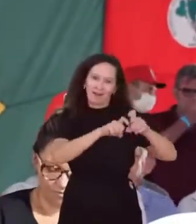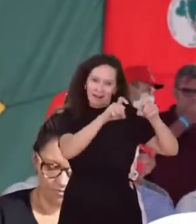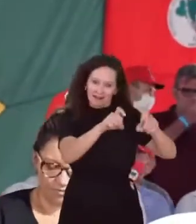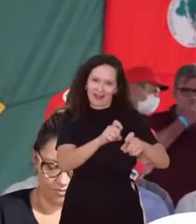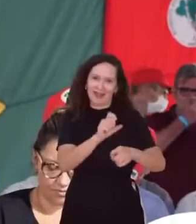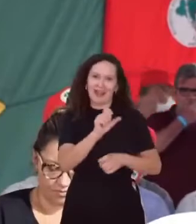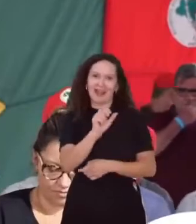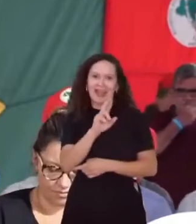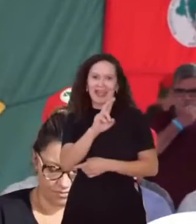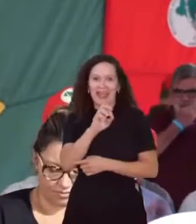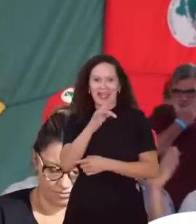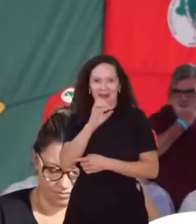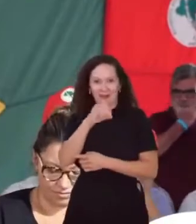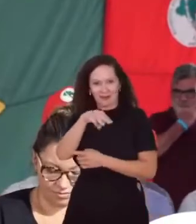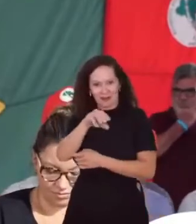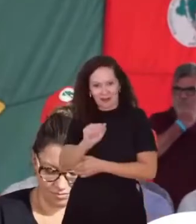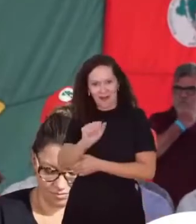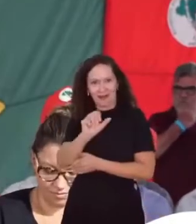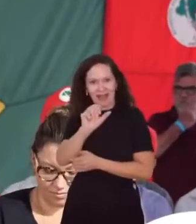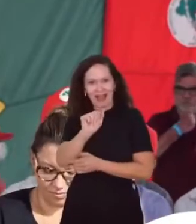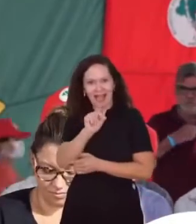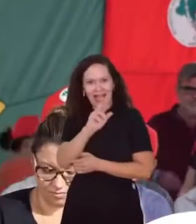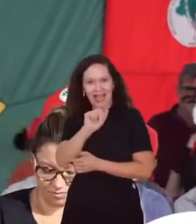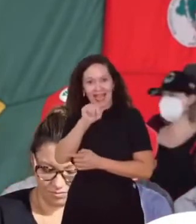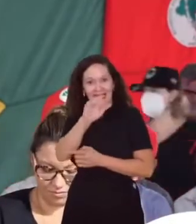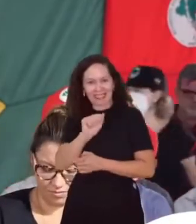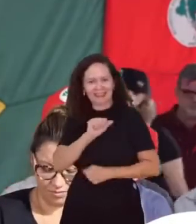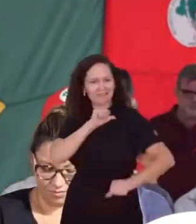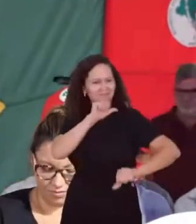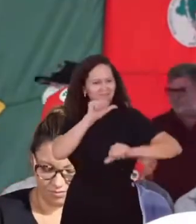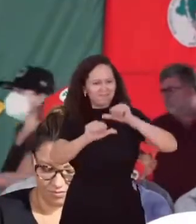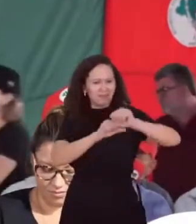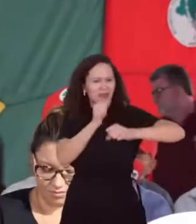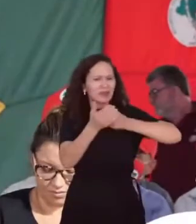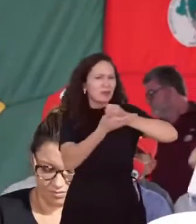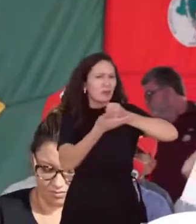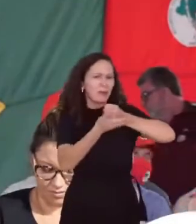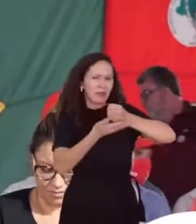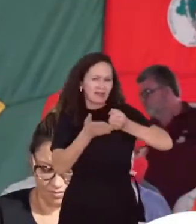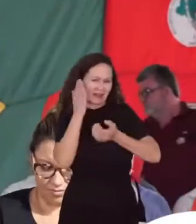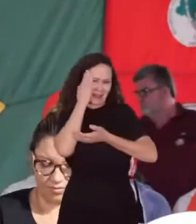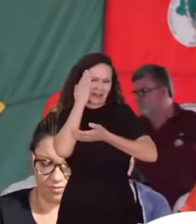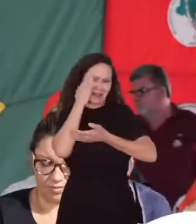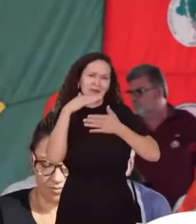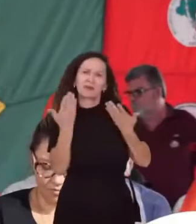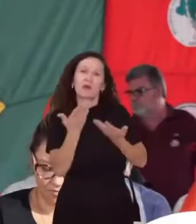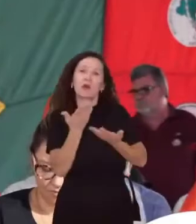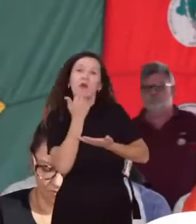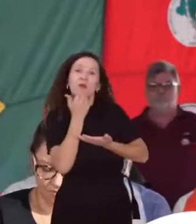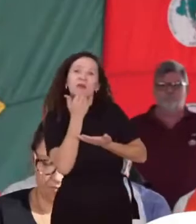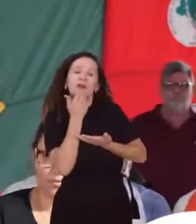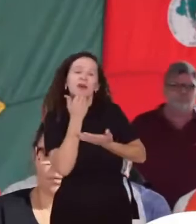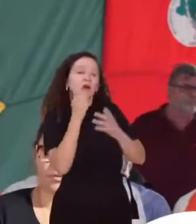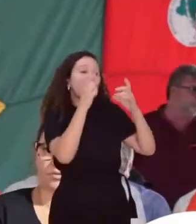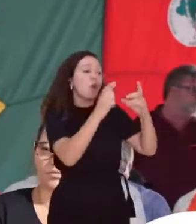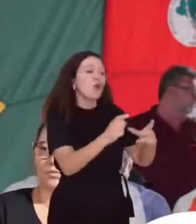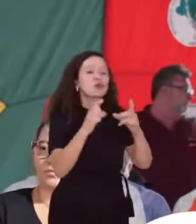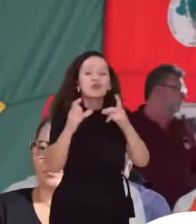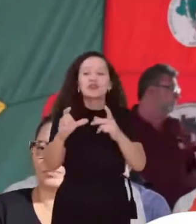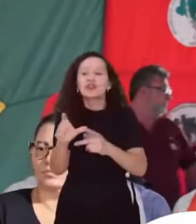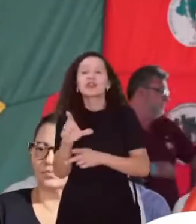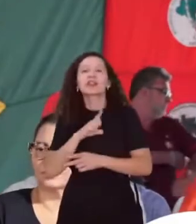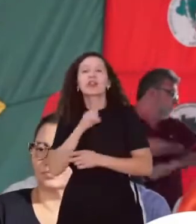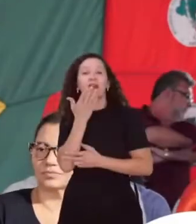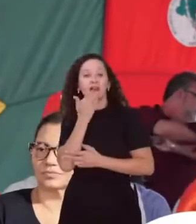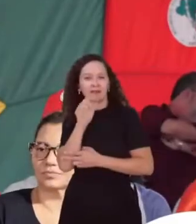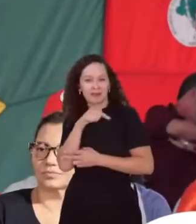o mal pela raiz, porque a gente sabe de onde vem a nossa comida. A nossa comida vem de onde? Ela vem da